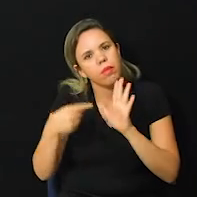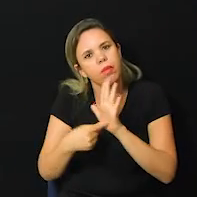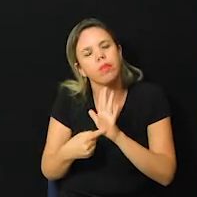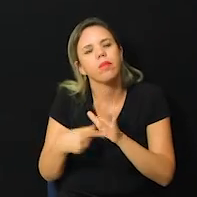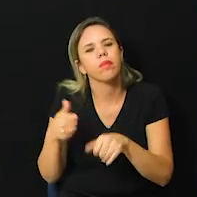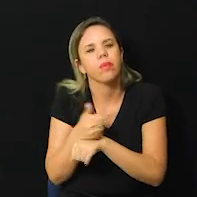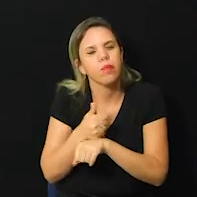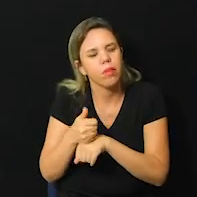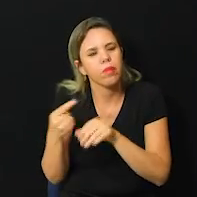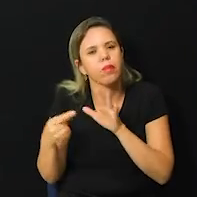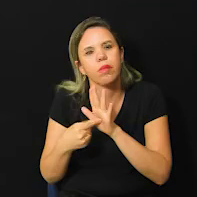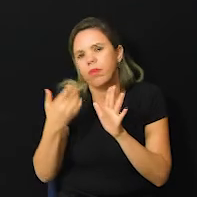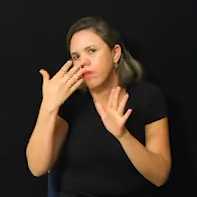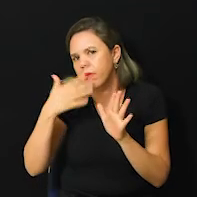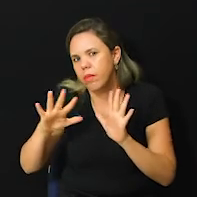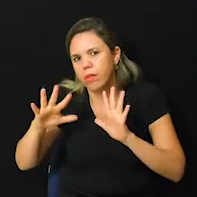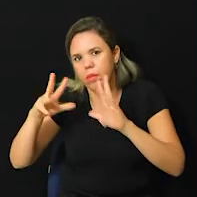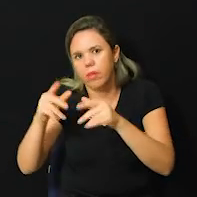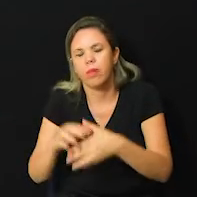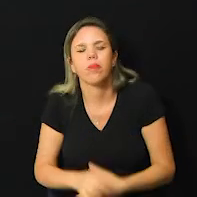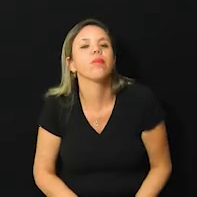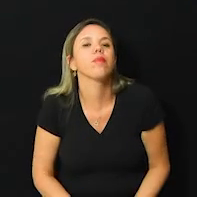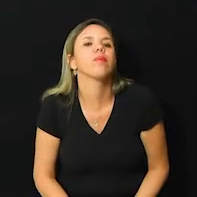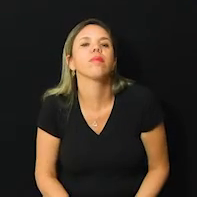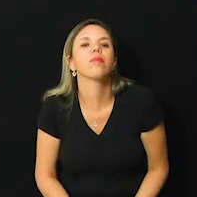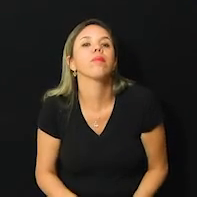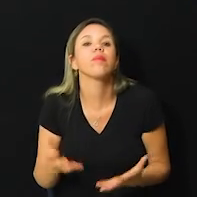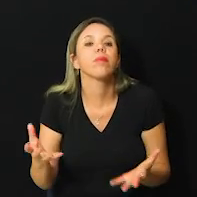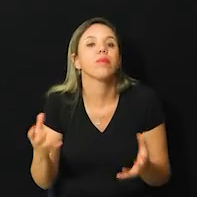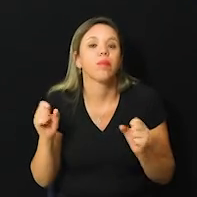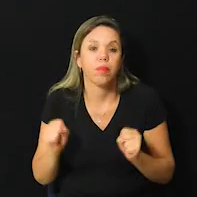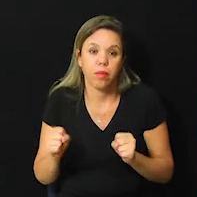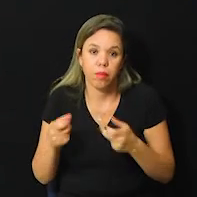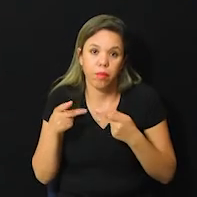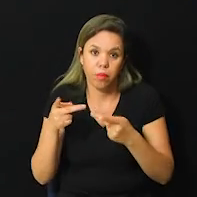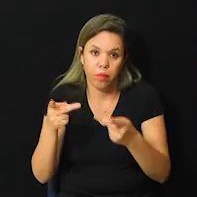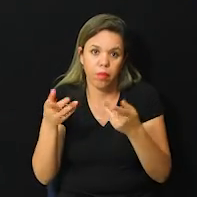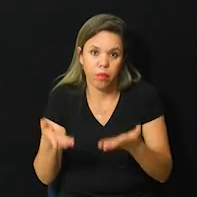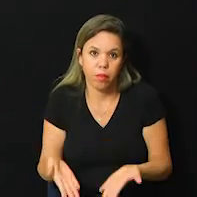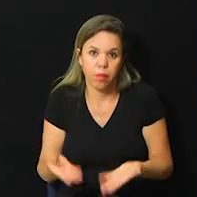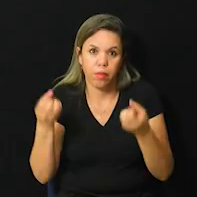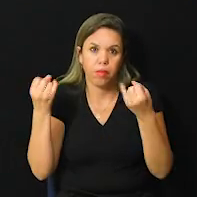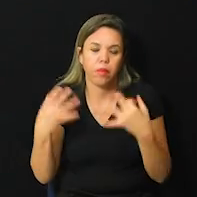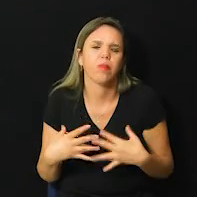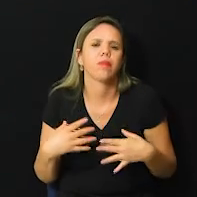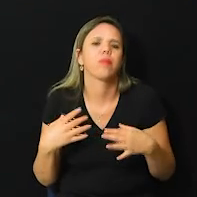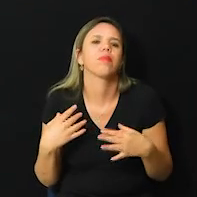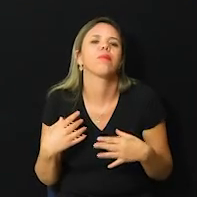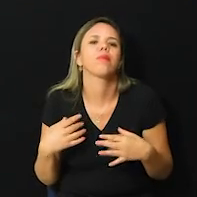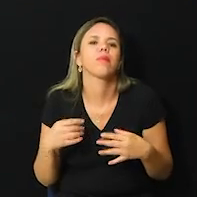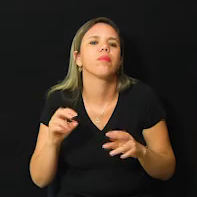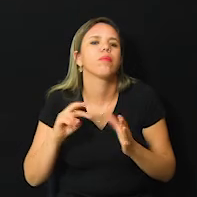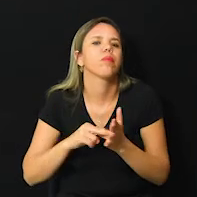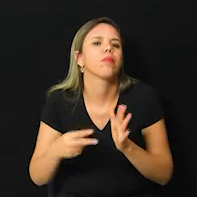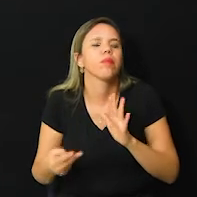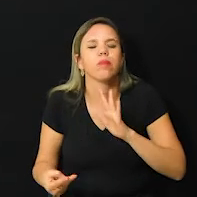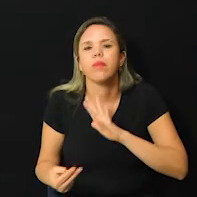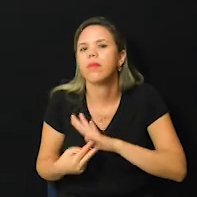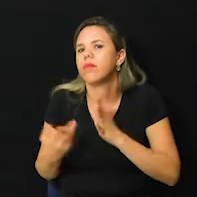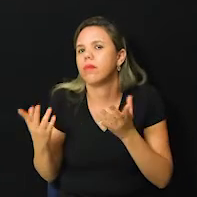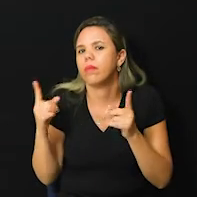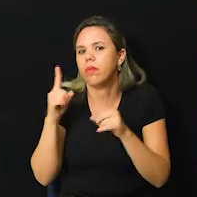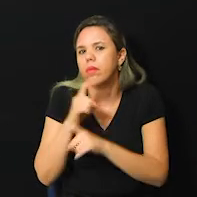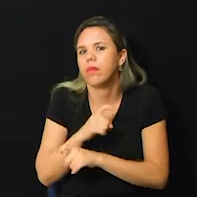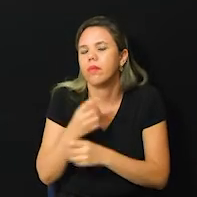minha vida eu mostro alper mostra as crianças mostro tudo quem quiser pode me chamar que eu explico mais a fundo que é o woofer